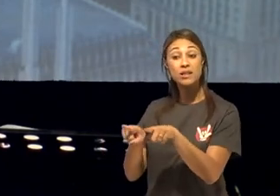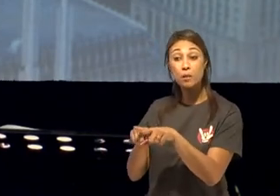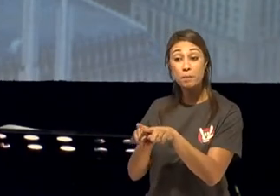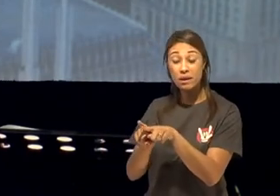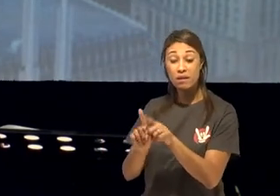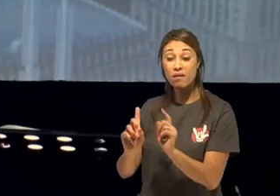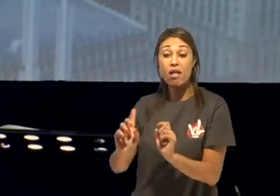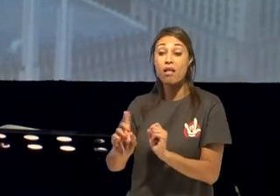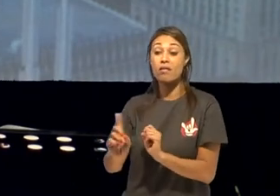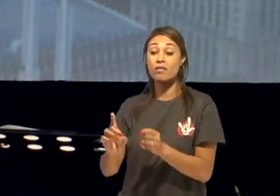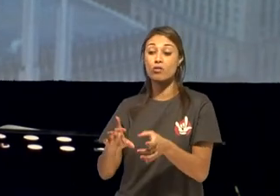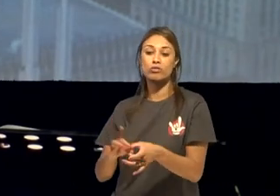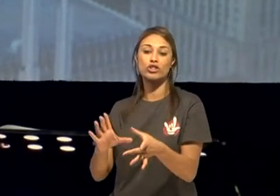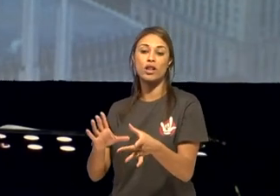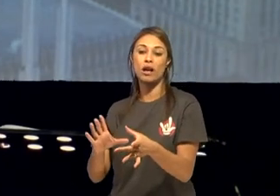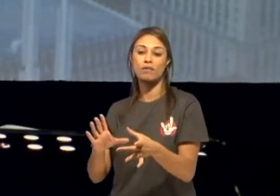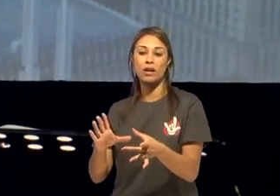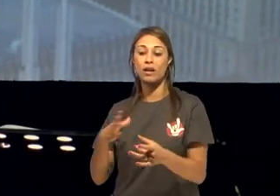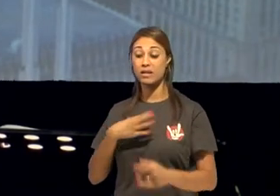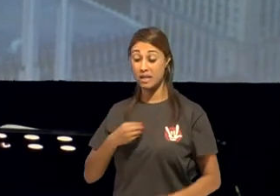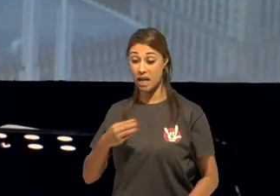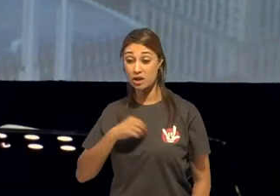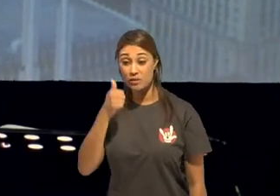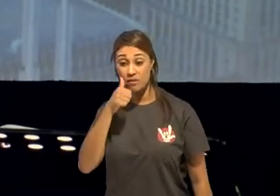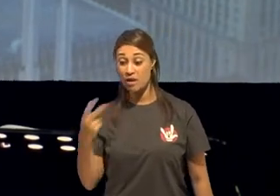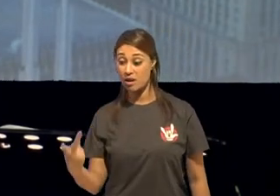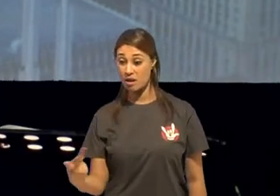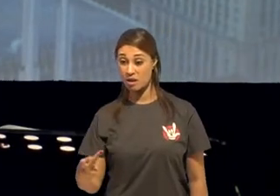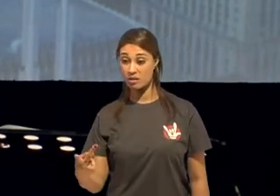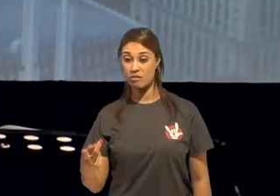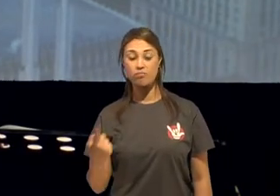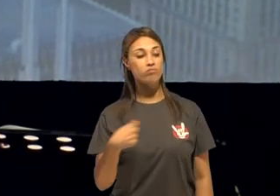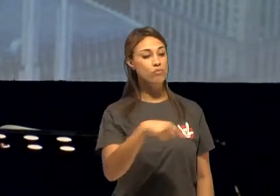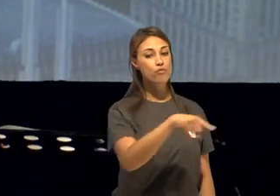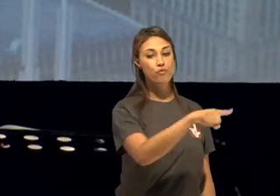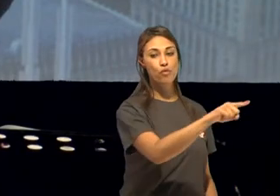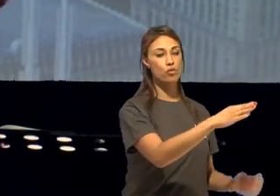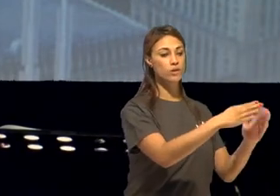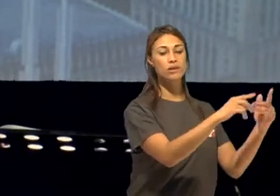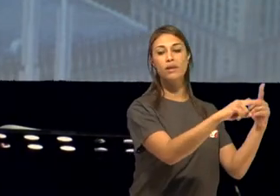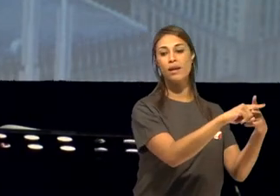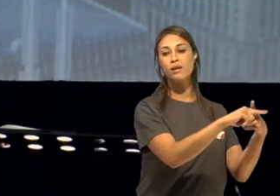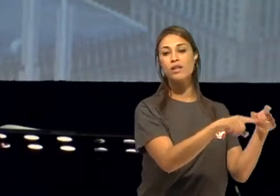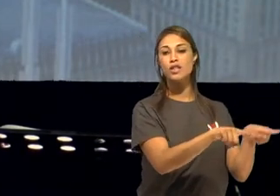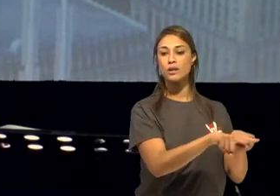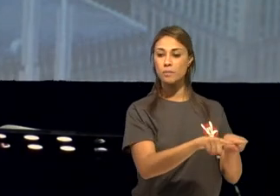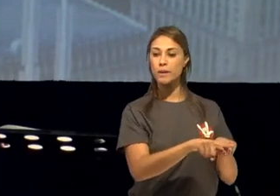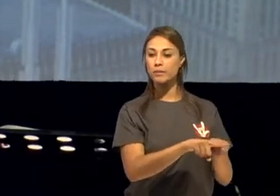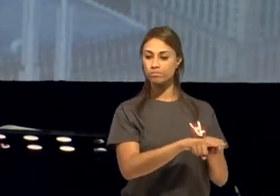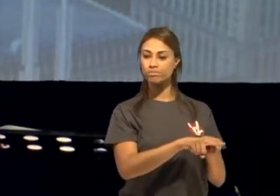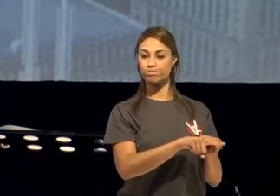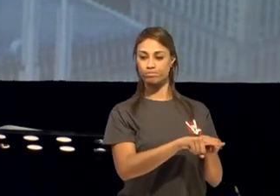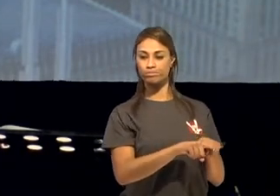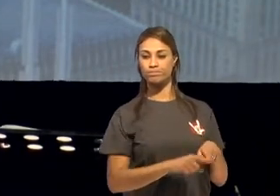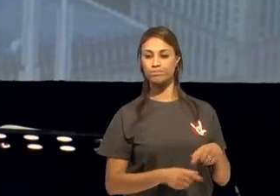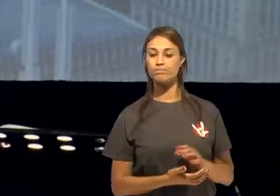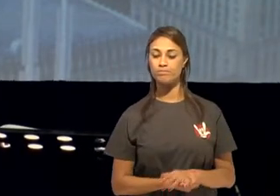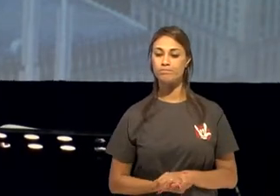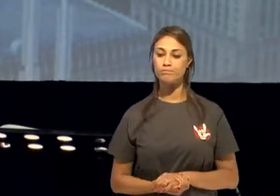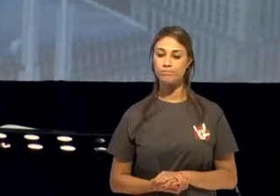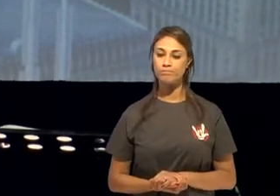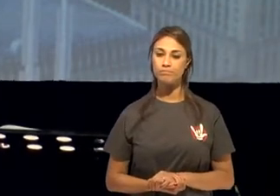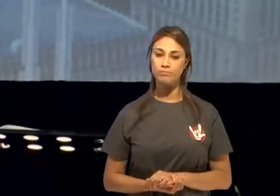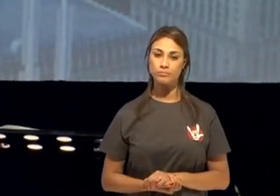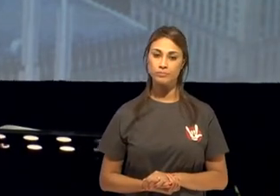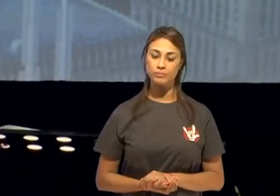Moisés. Então, quando ela morreu, chegou a notícia, o Moisés não sabia nem onde estavam suas filhas. E ali começou a amizade,